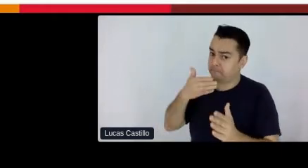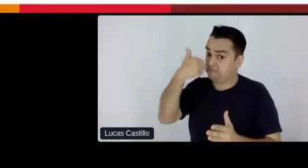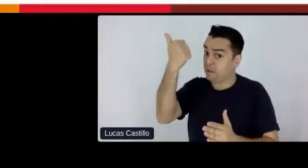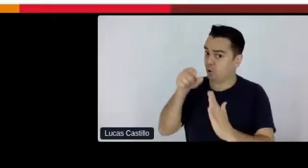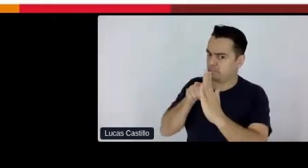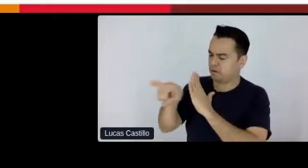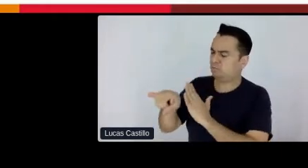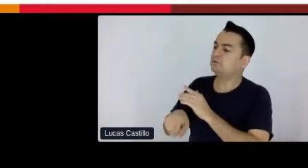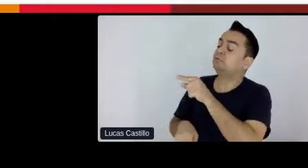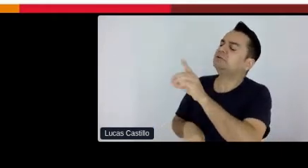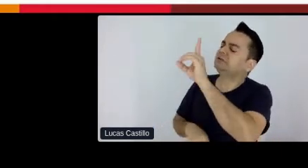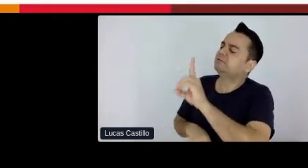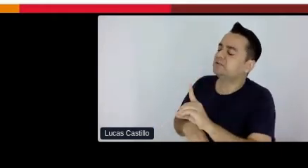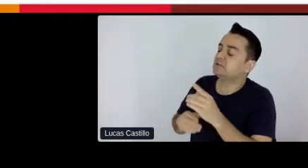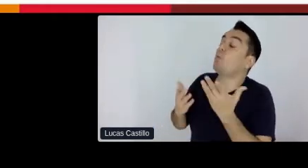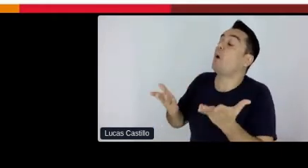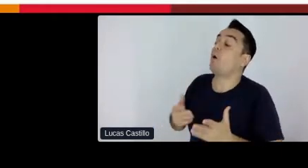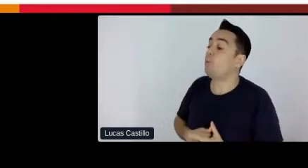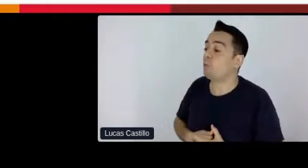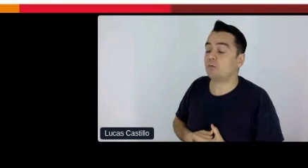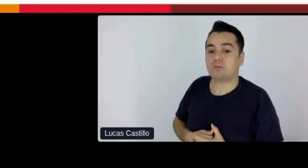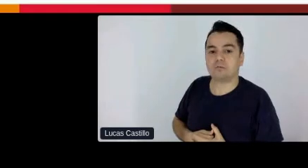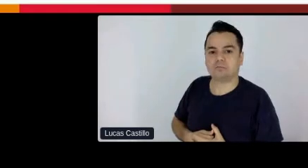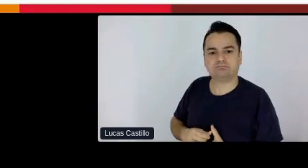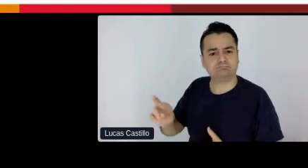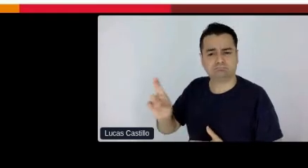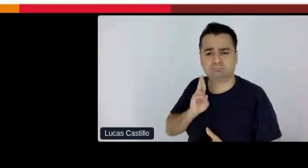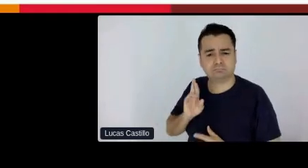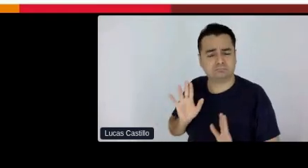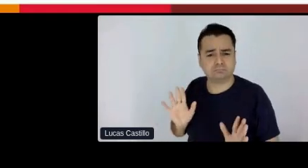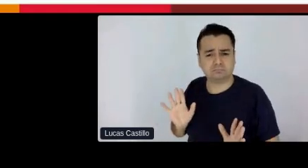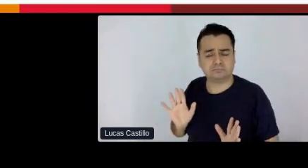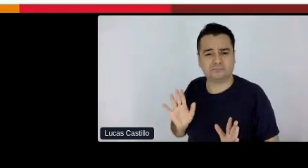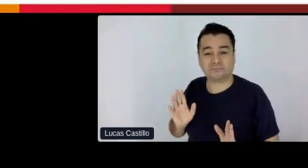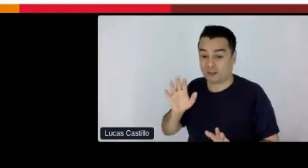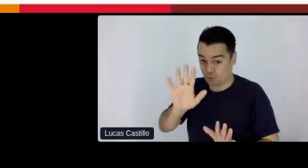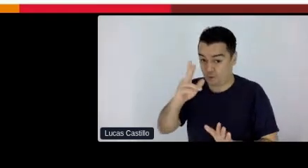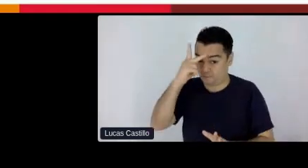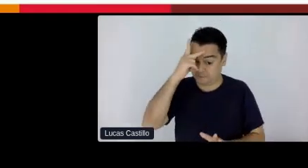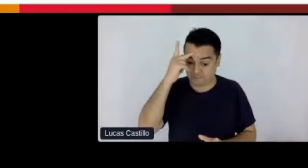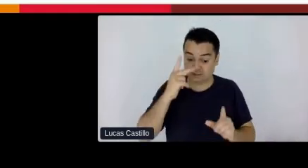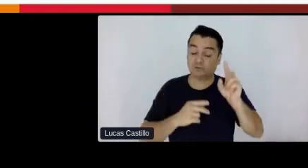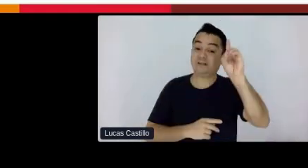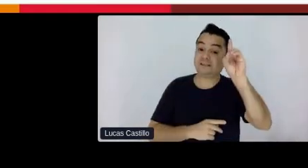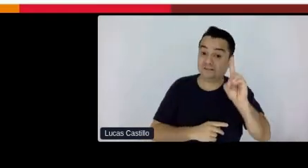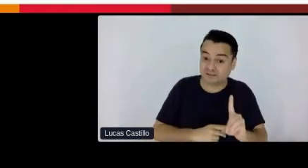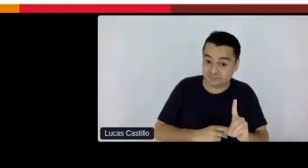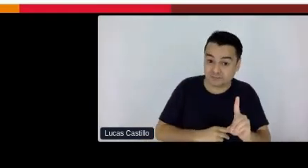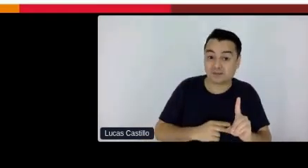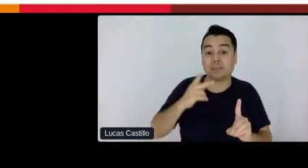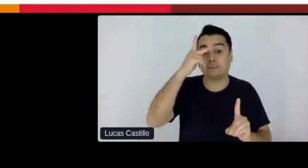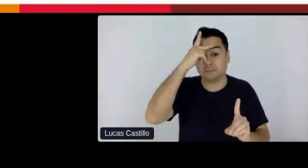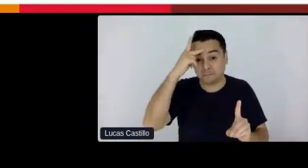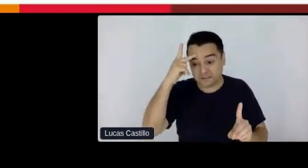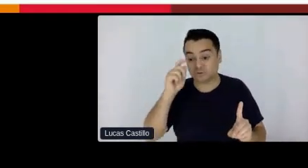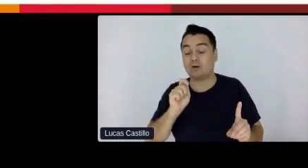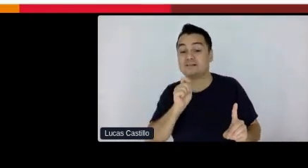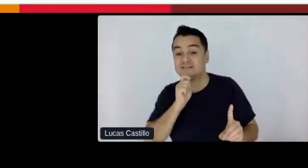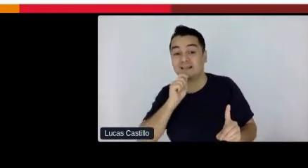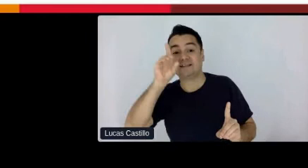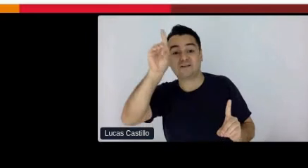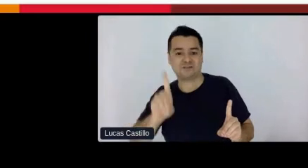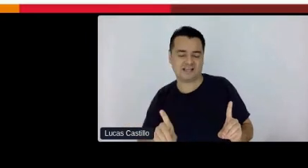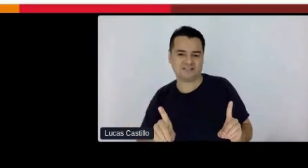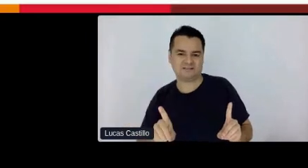sua deficiência. E lembre-se que o contrário de pessoa com deficiência é pessoa sem deficiência e